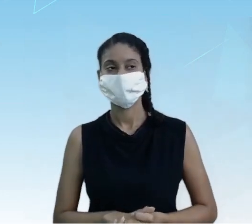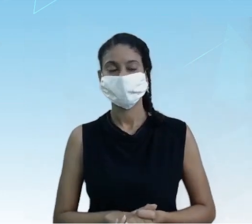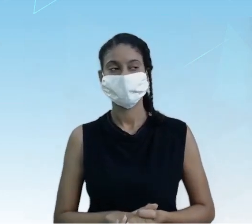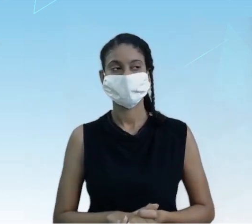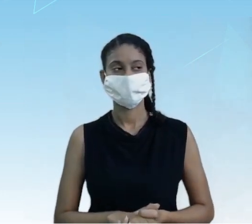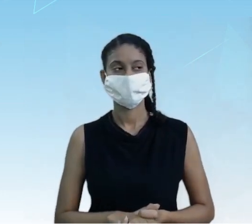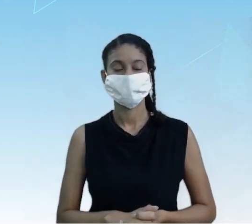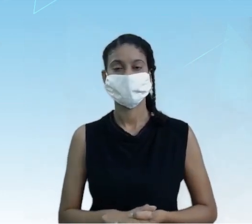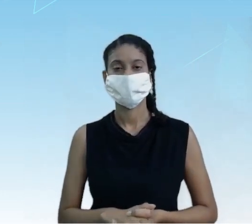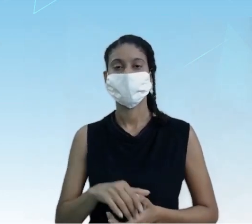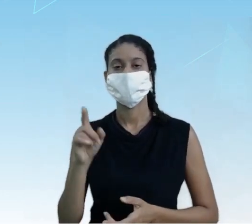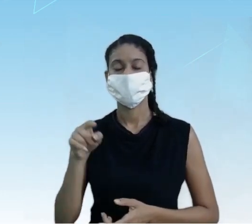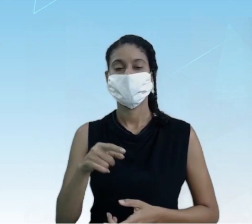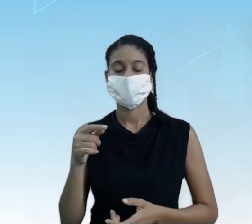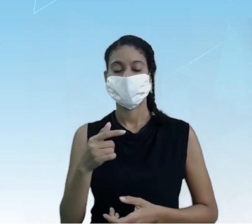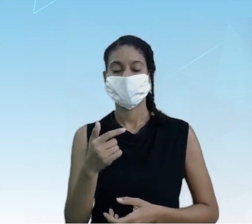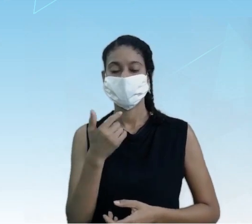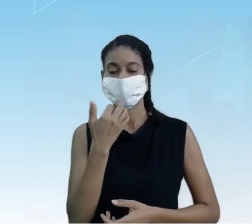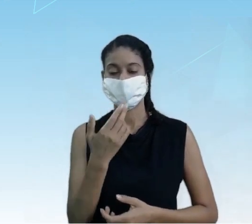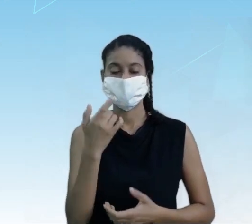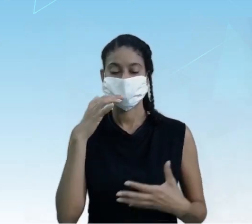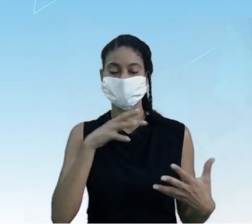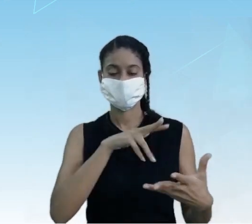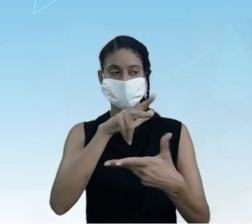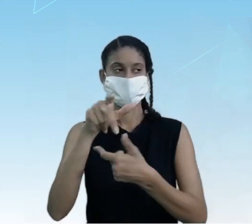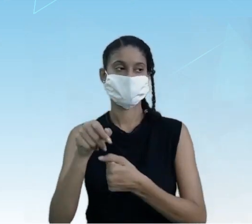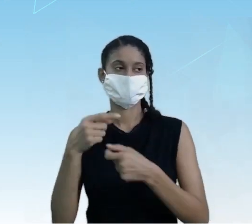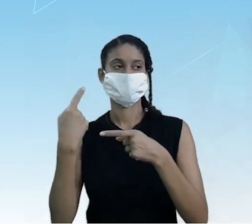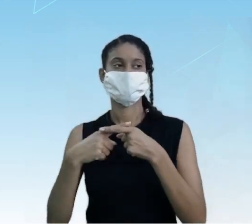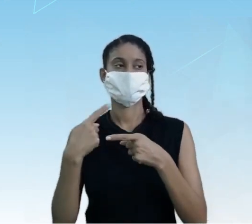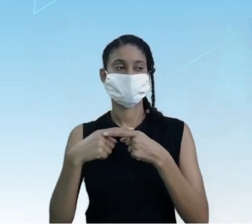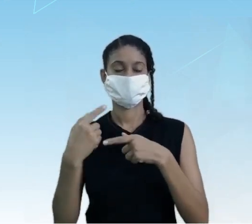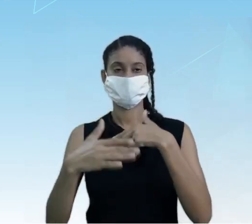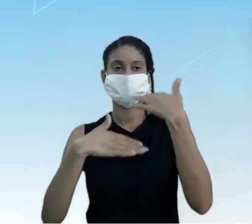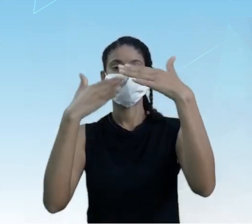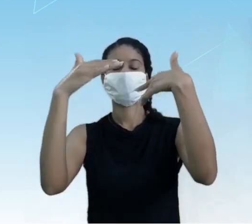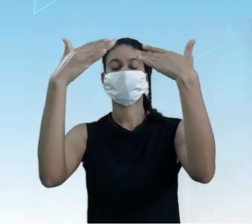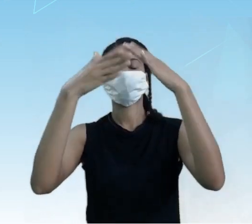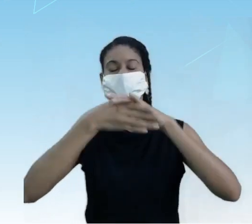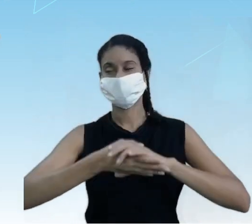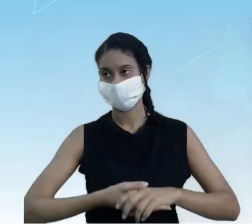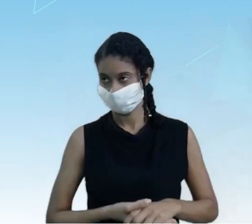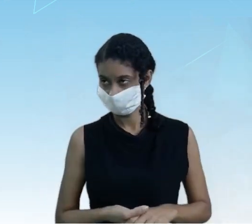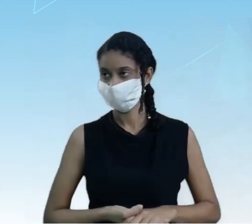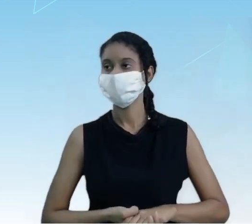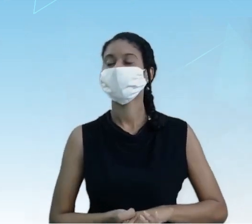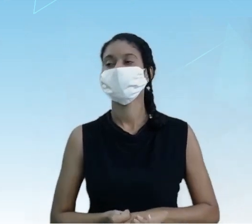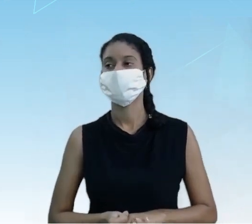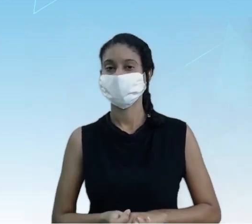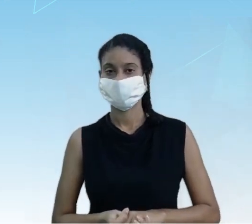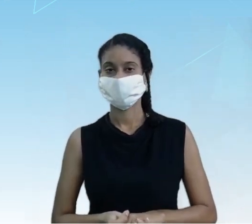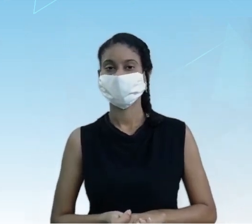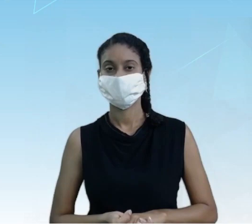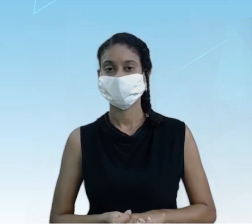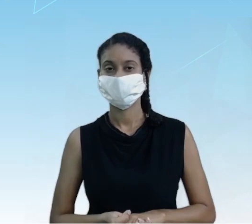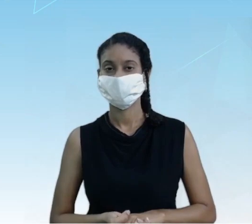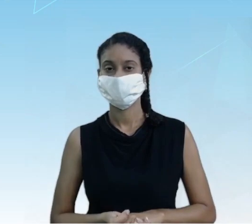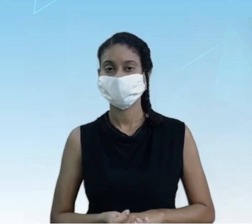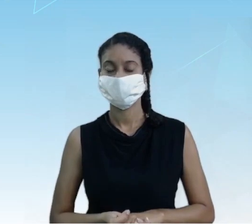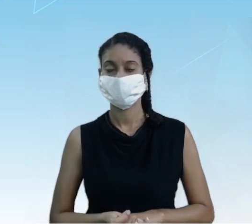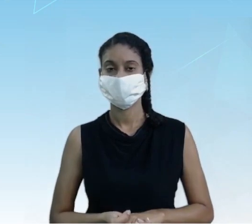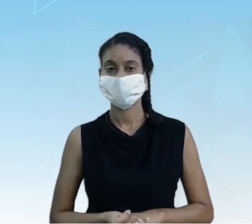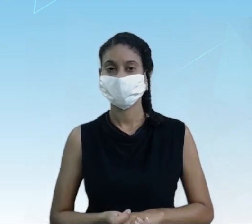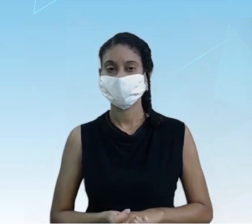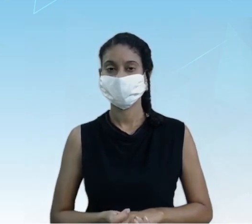língua global? Porque geralmente aí ela desenvolve ou develops a special role that